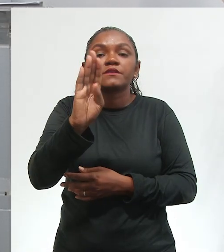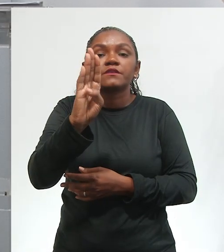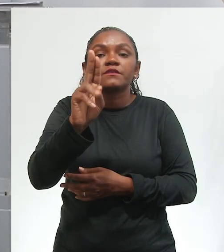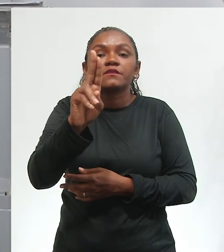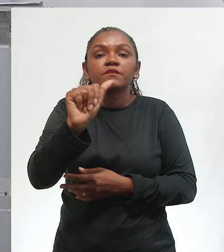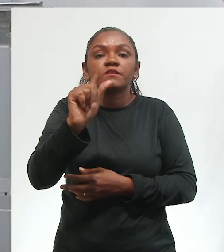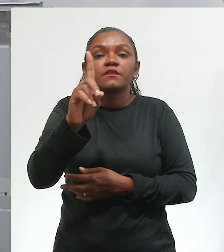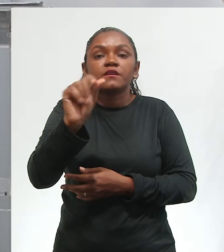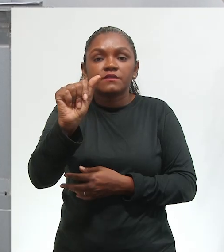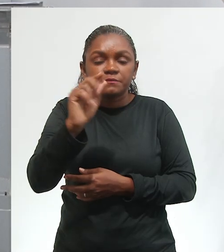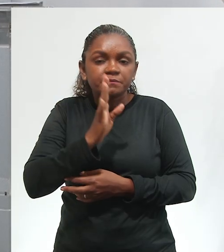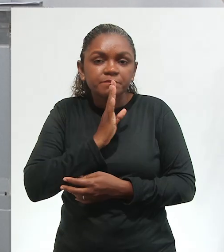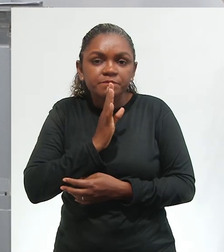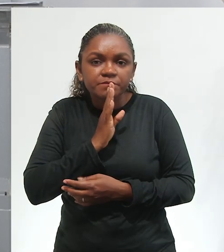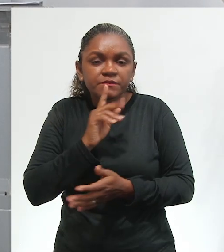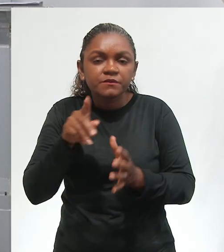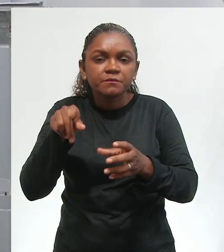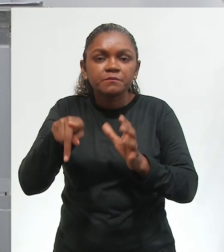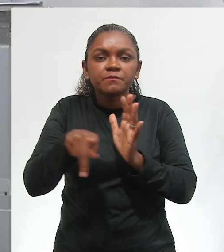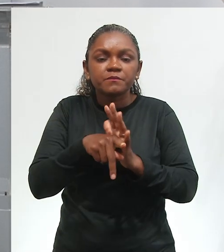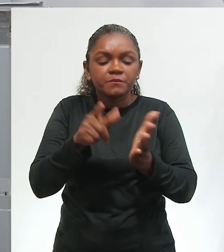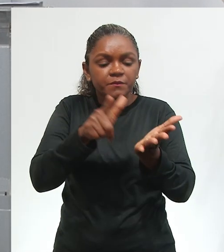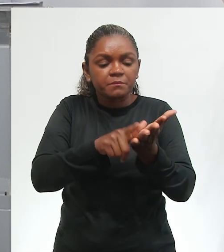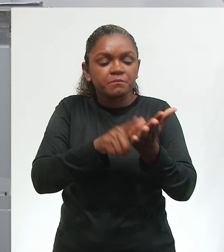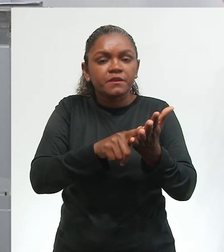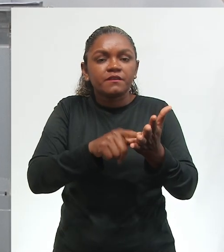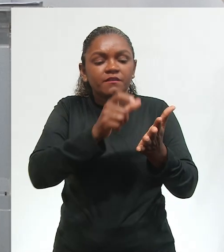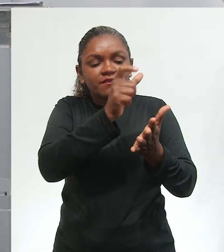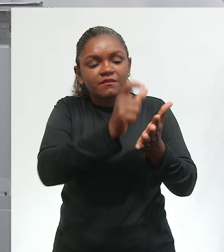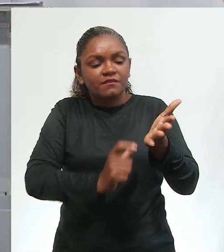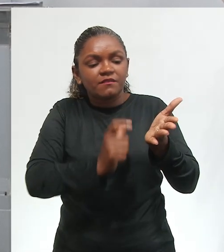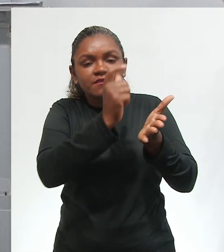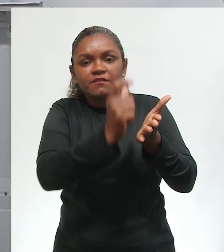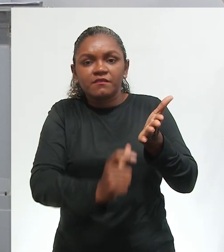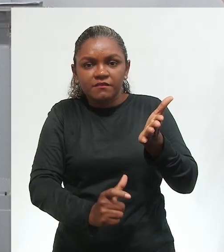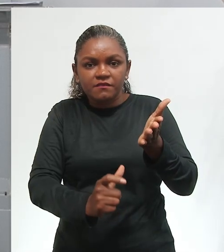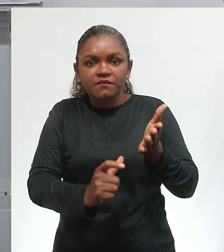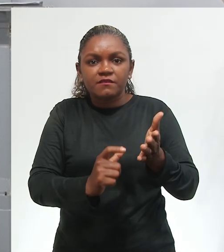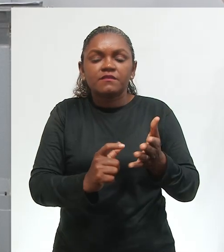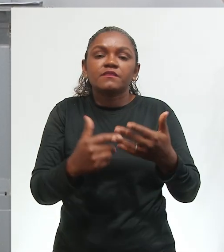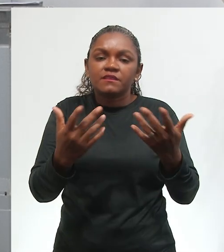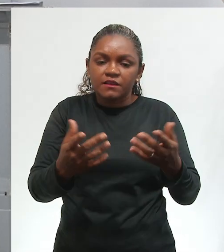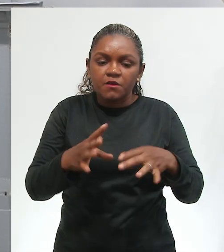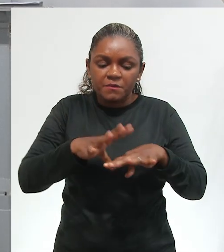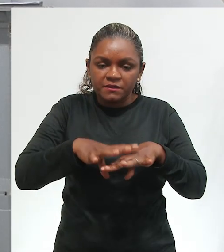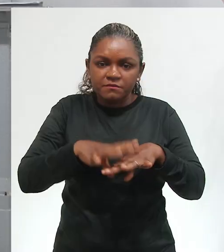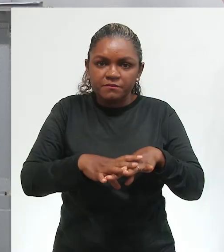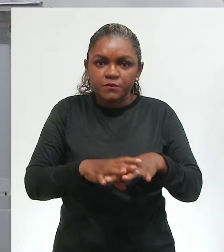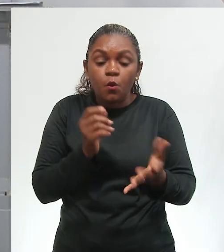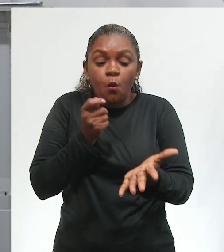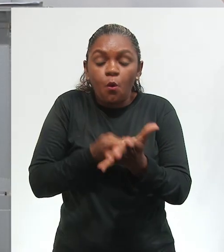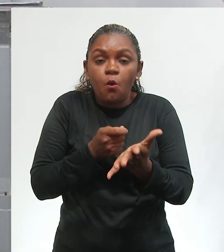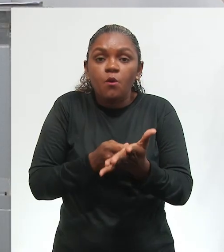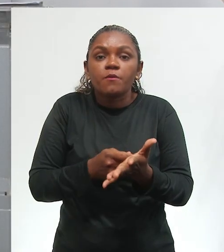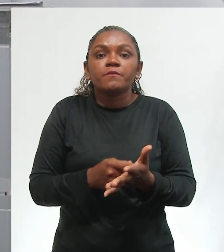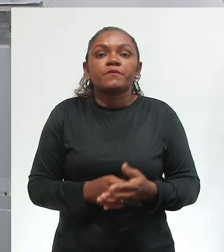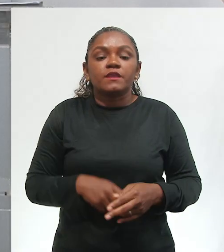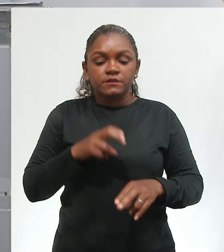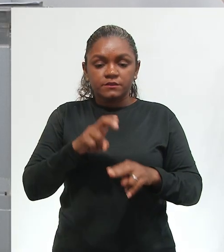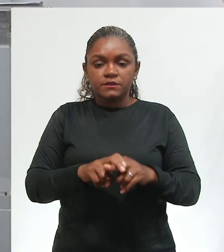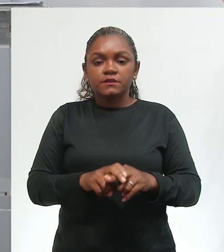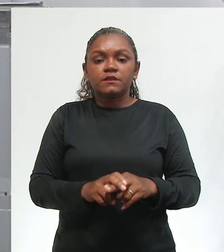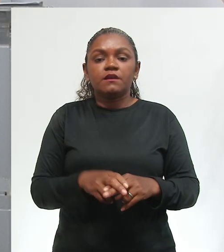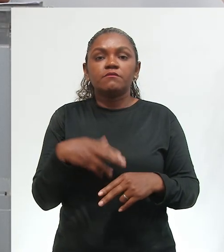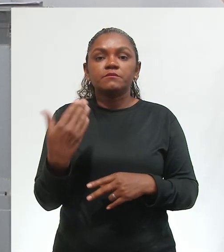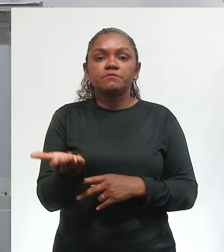que a professora fazia? Ela tomava a tabuada da gente, a gente ia para uma sala, né? E a gente ia ficar com a mãozinha sobre a mesa, e